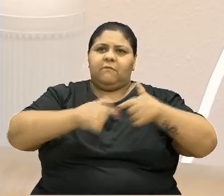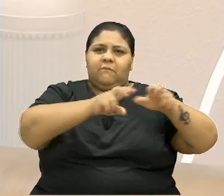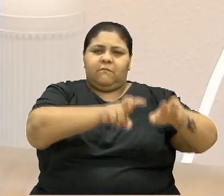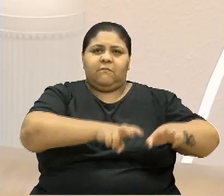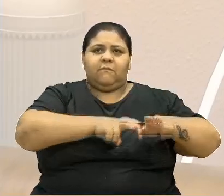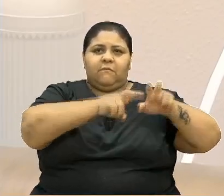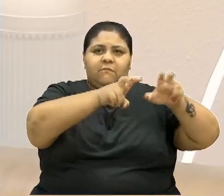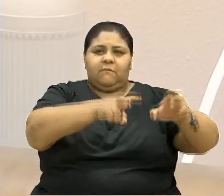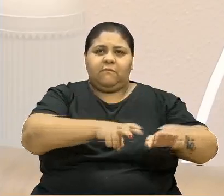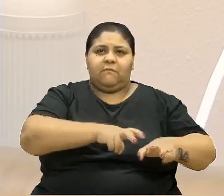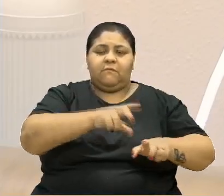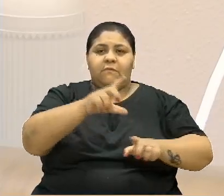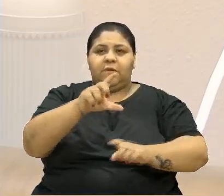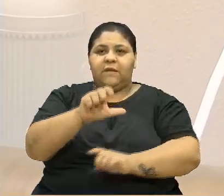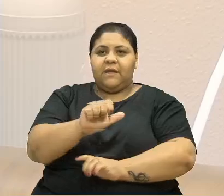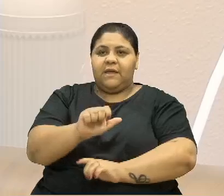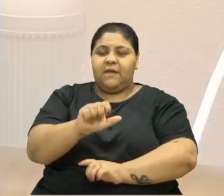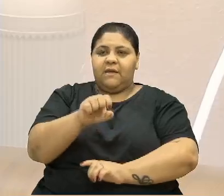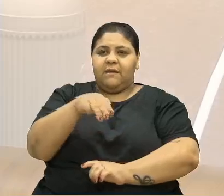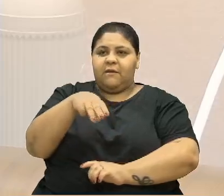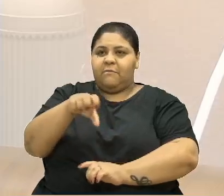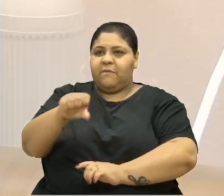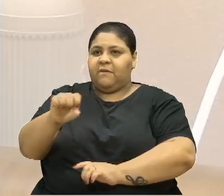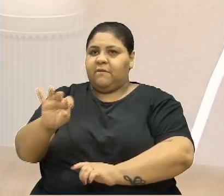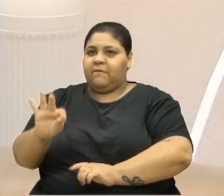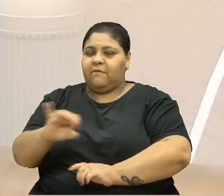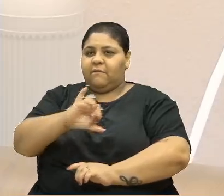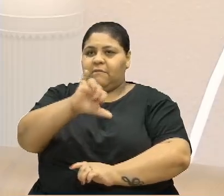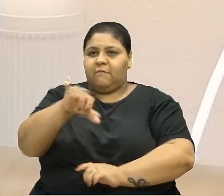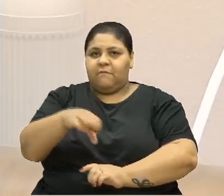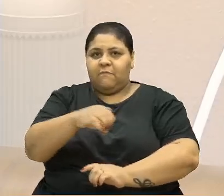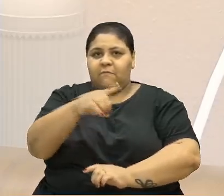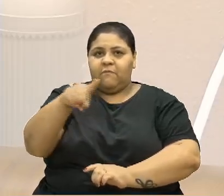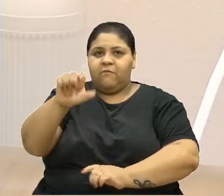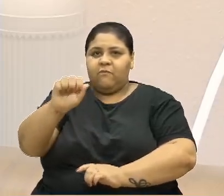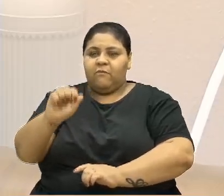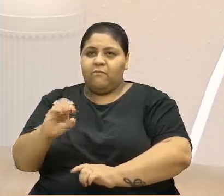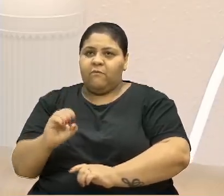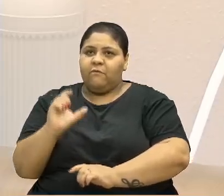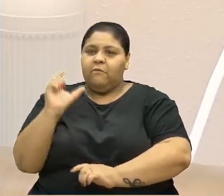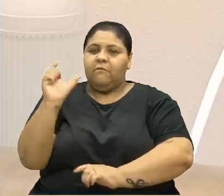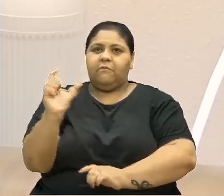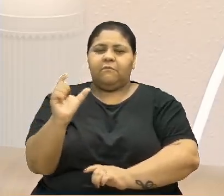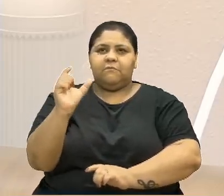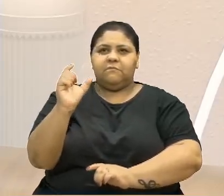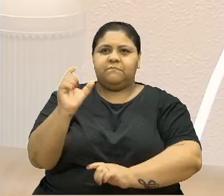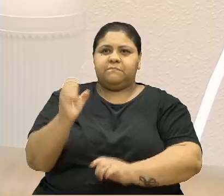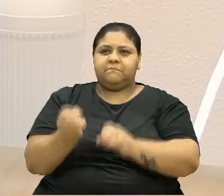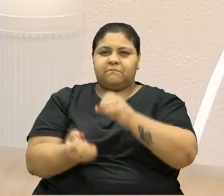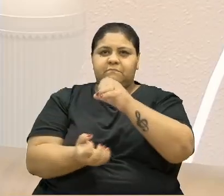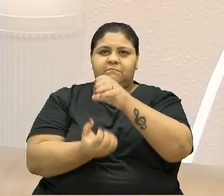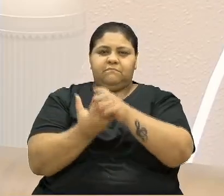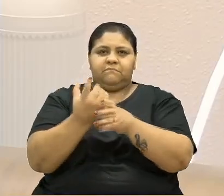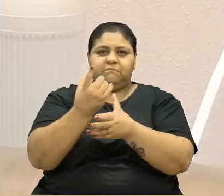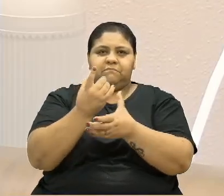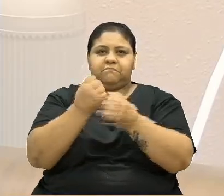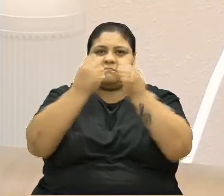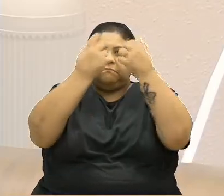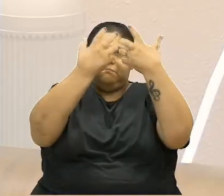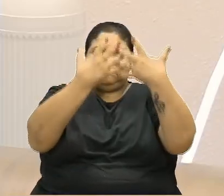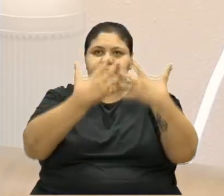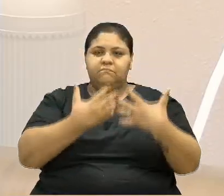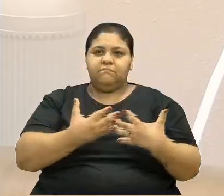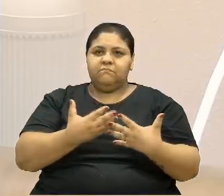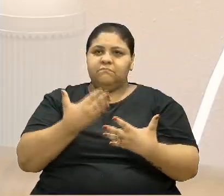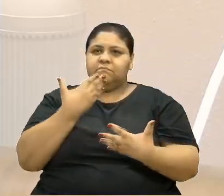Sem Terra, MST, João Pedro Stedley. Com a palavra, um dos autores para justificar